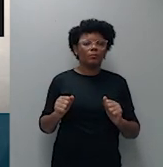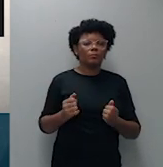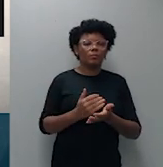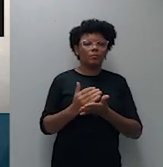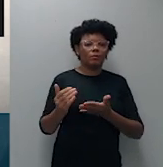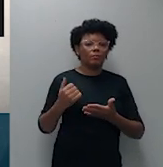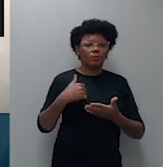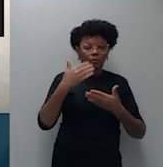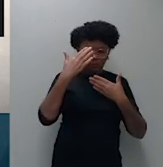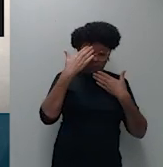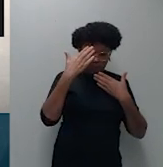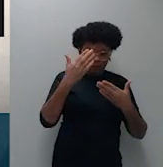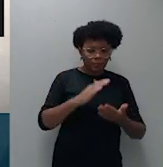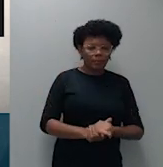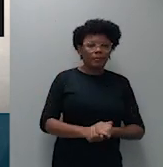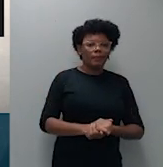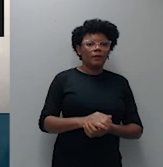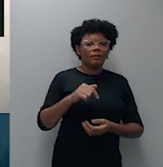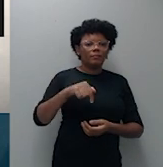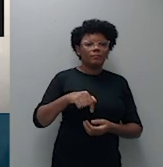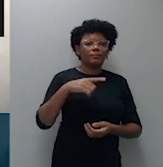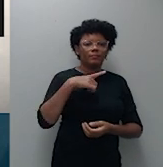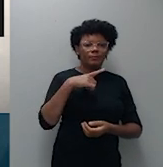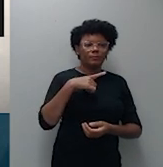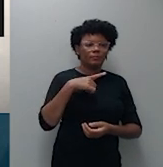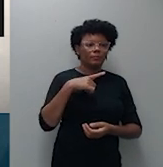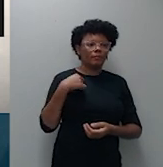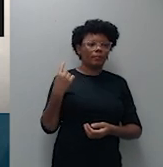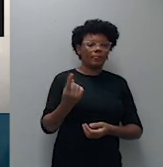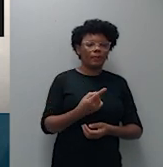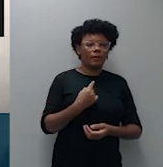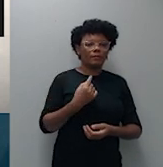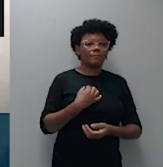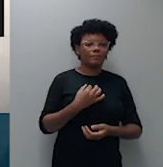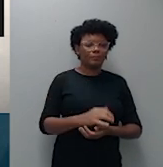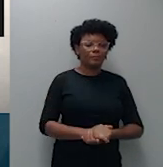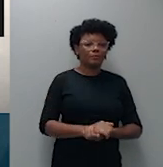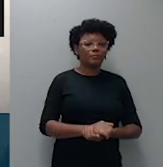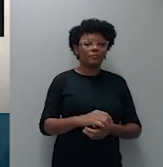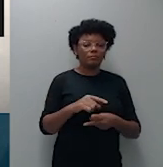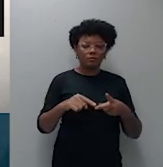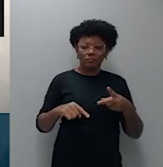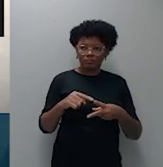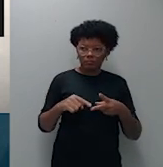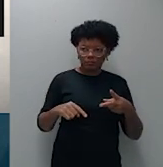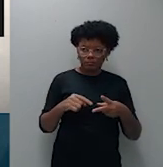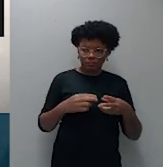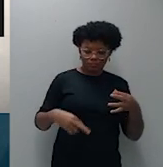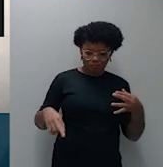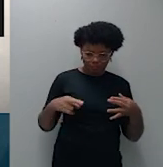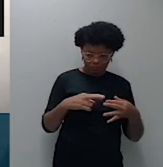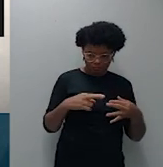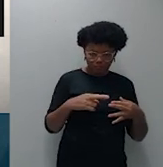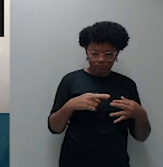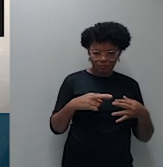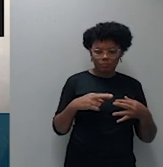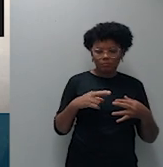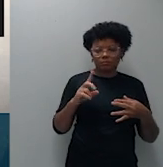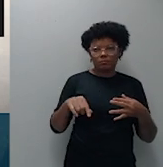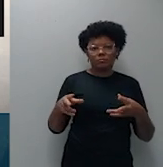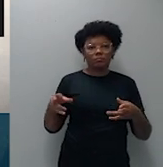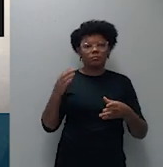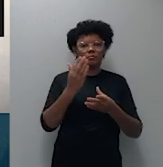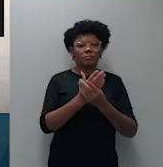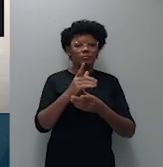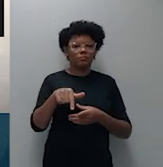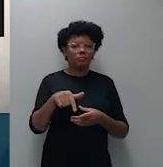apagão aqui temos dois recursos no mesmo